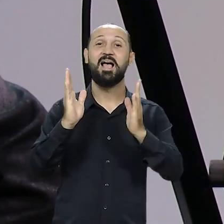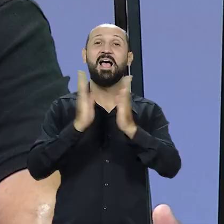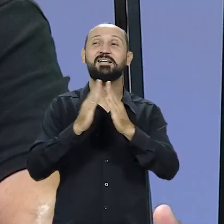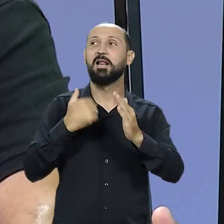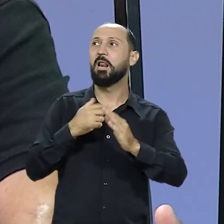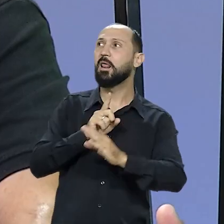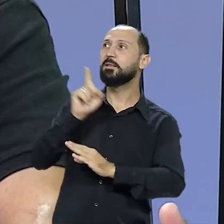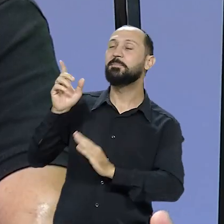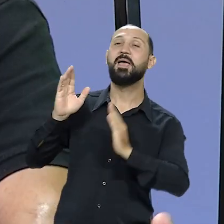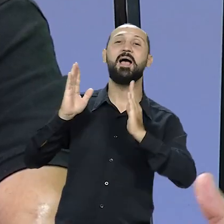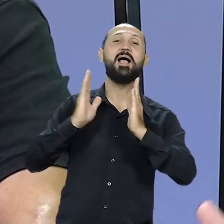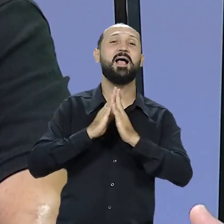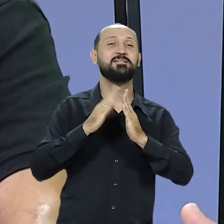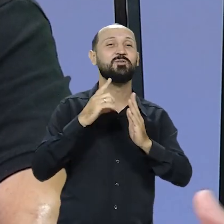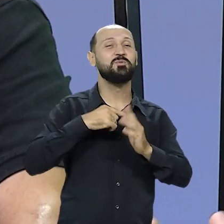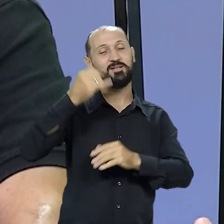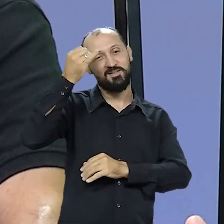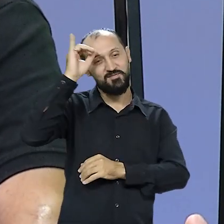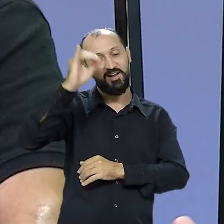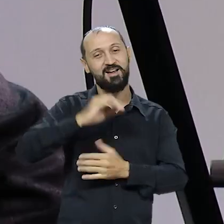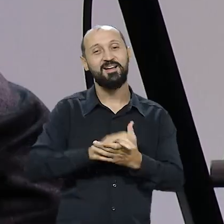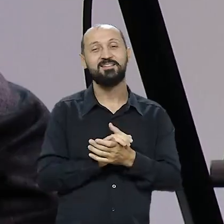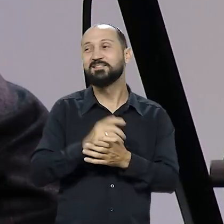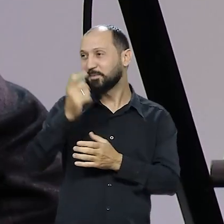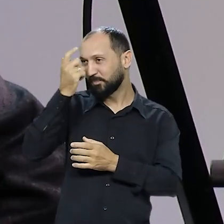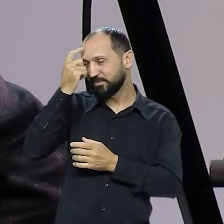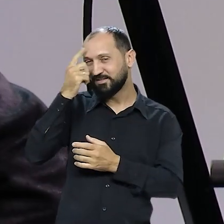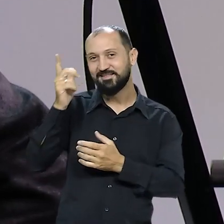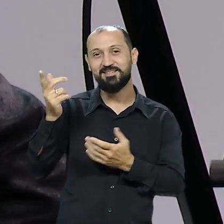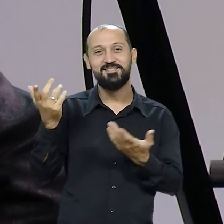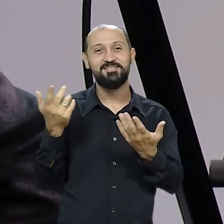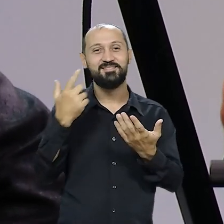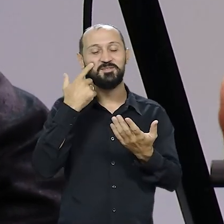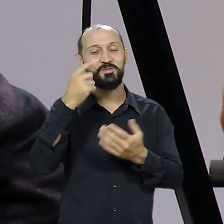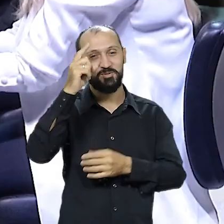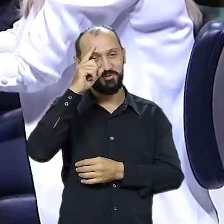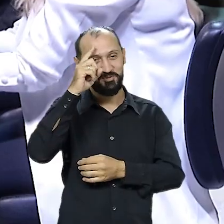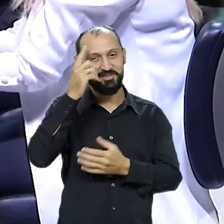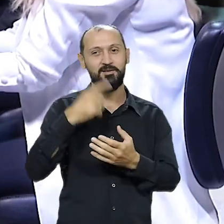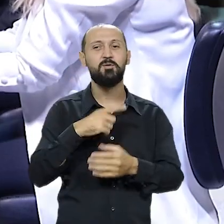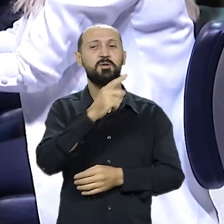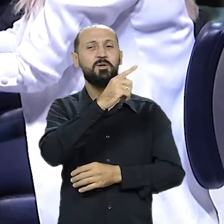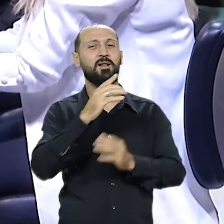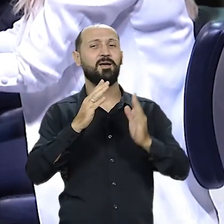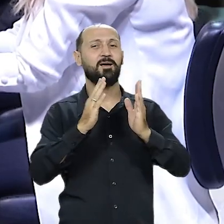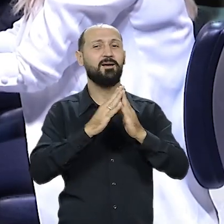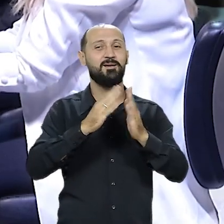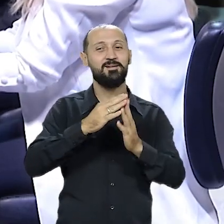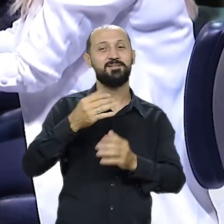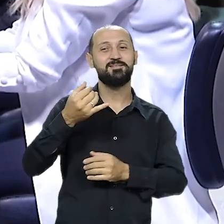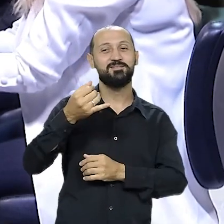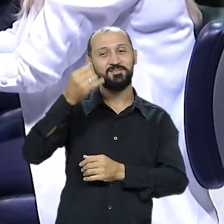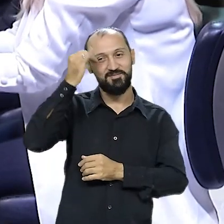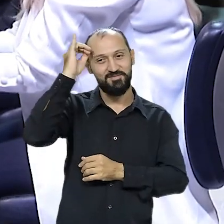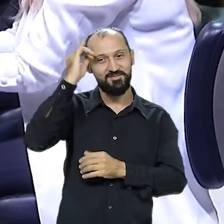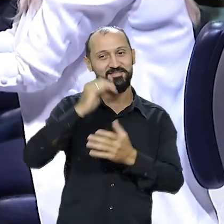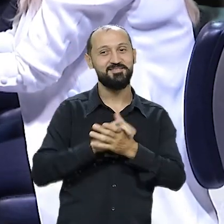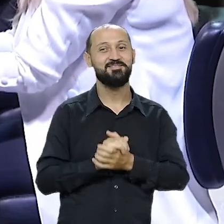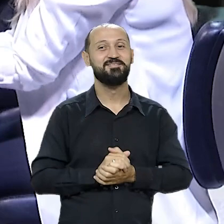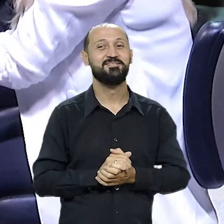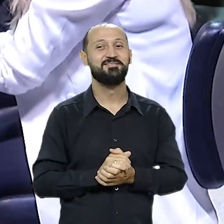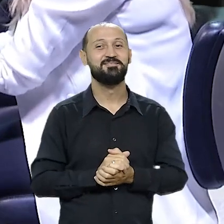chama de casa, né? Lá na minha casa eu tenho essa vaca. Você já pensou você falar uma coisa dessa no seu dia? Tem uma vaca lá em casa? Pois